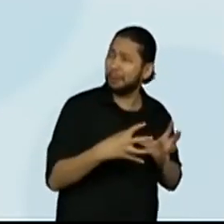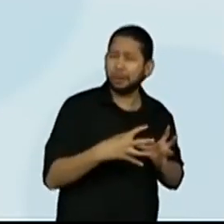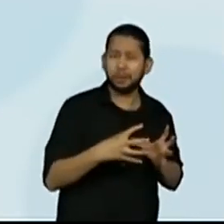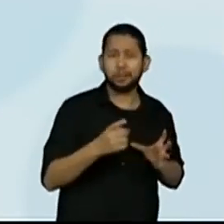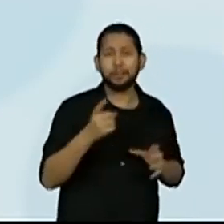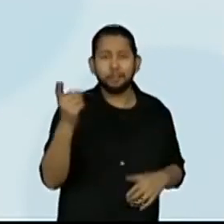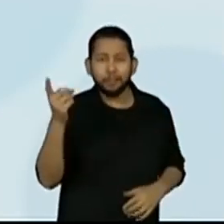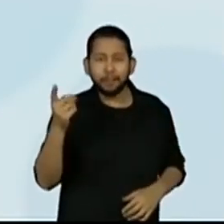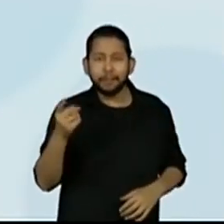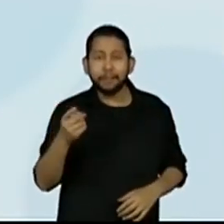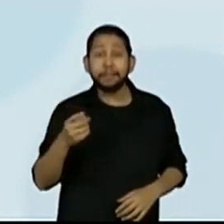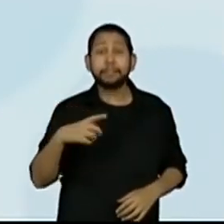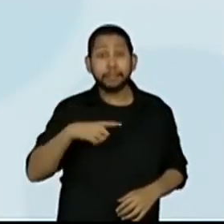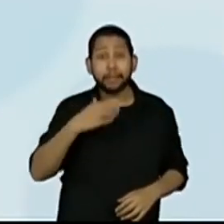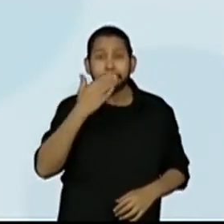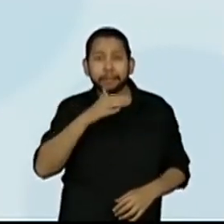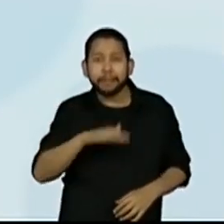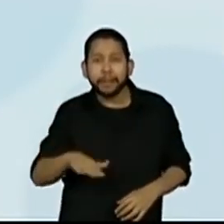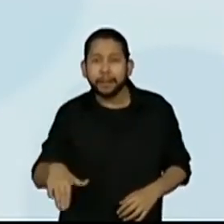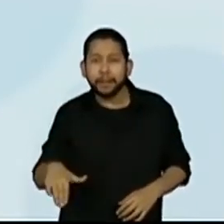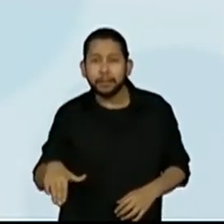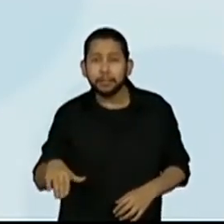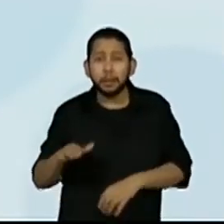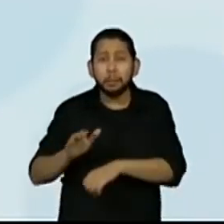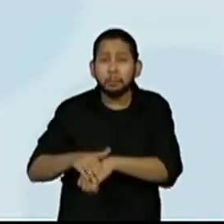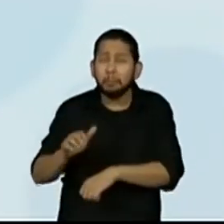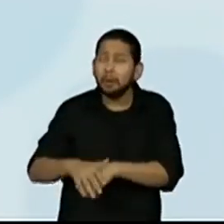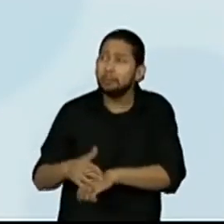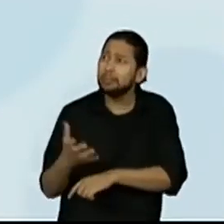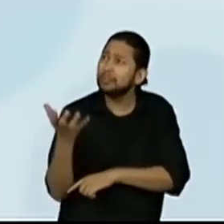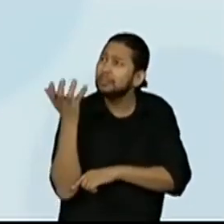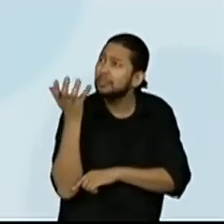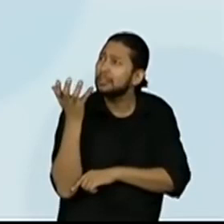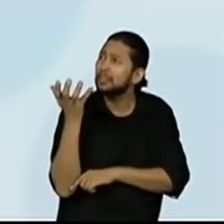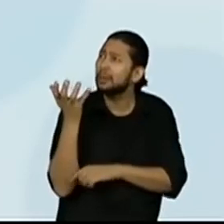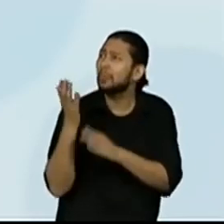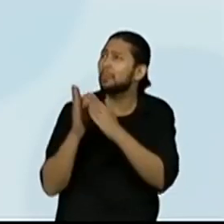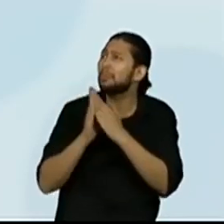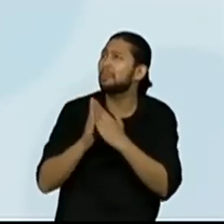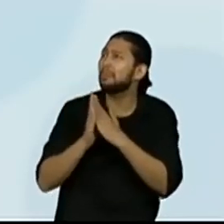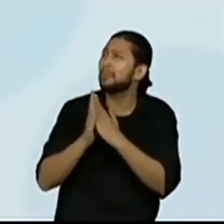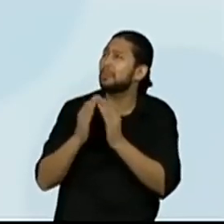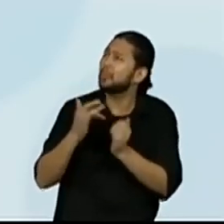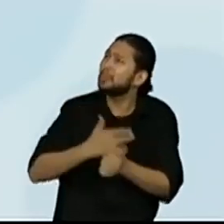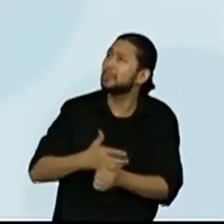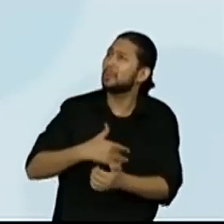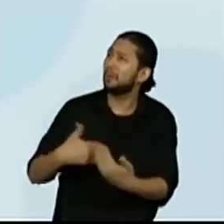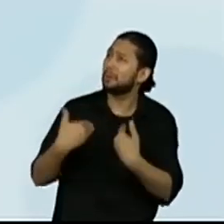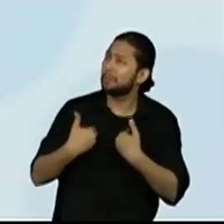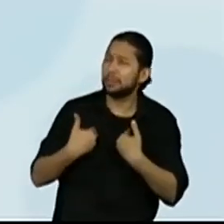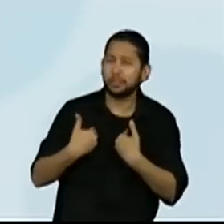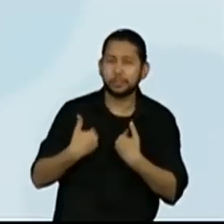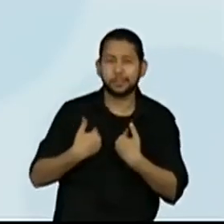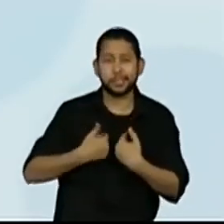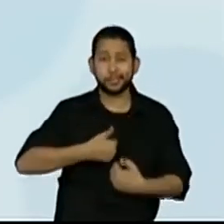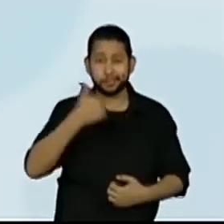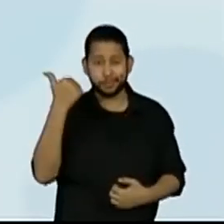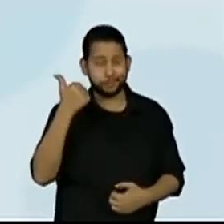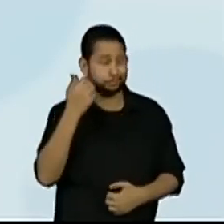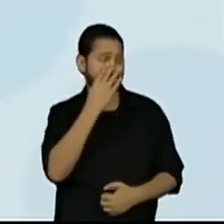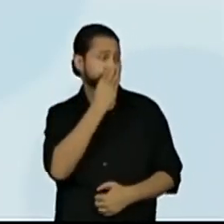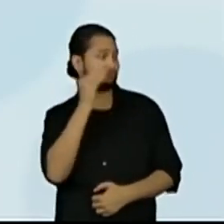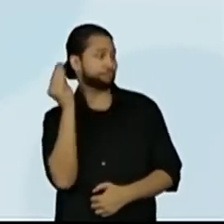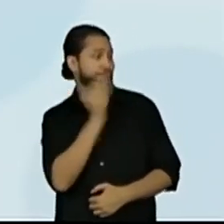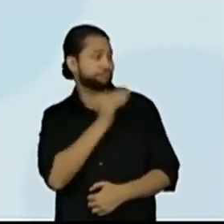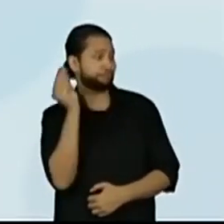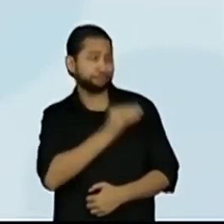a criança estira a mão, diz: Senhor, tem compaixão. E ele nem dar-lhe